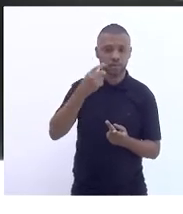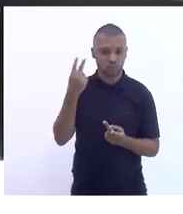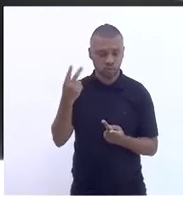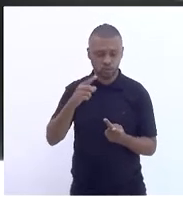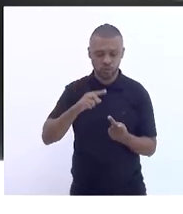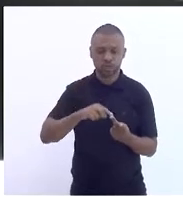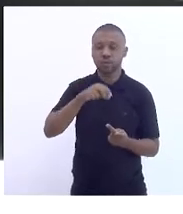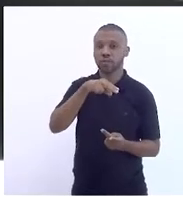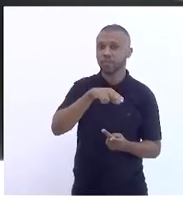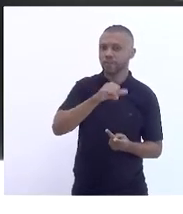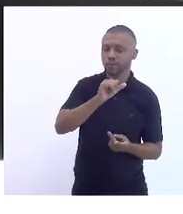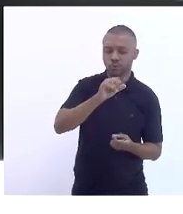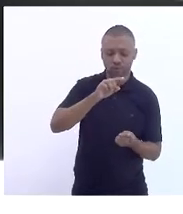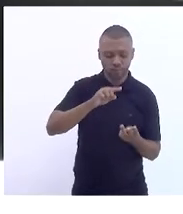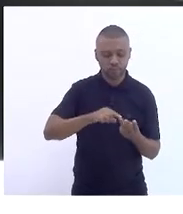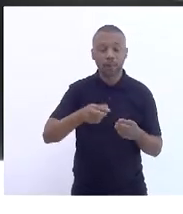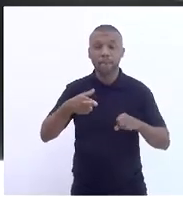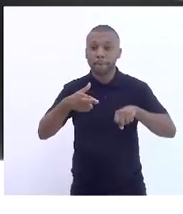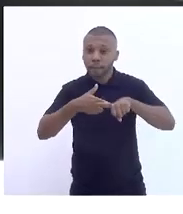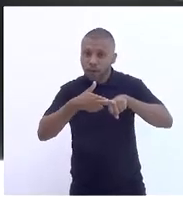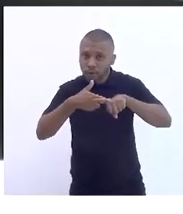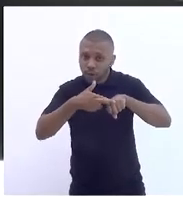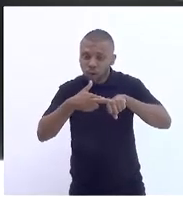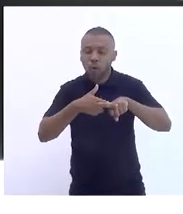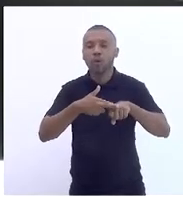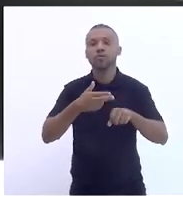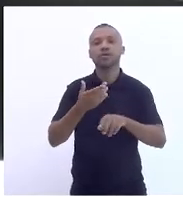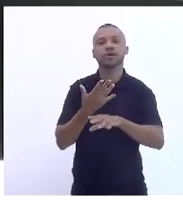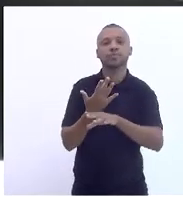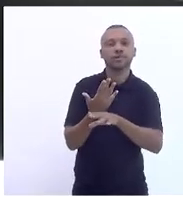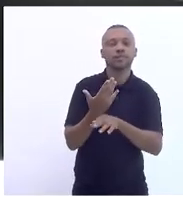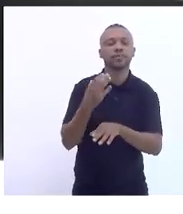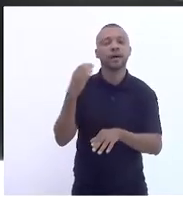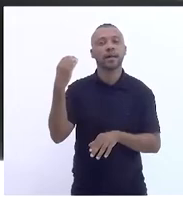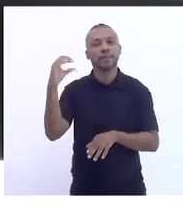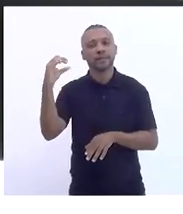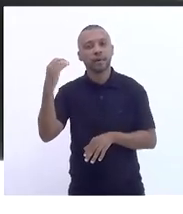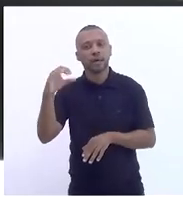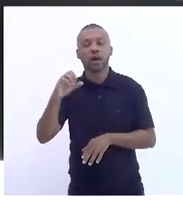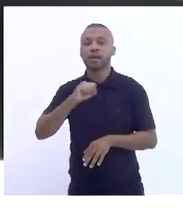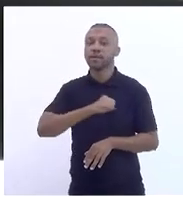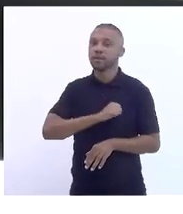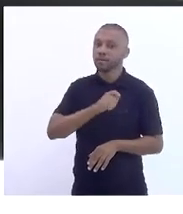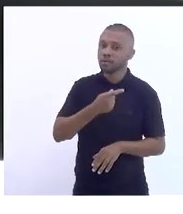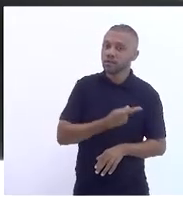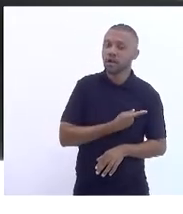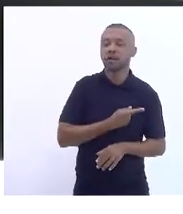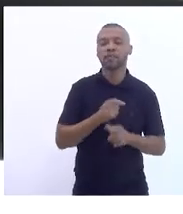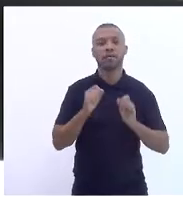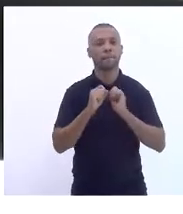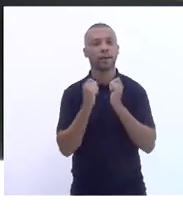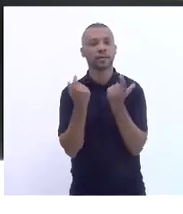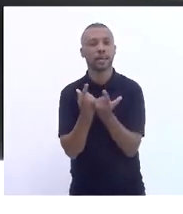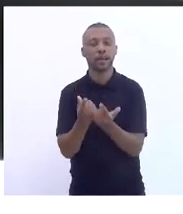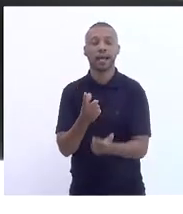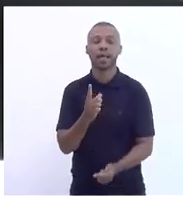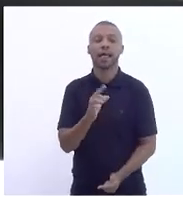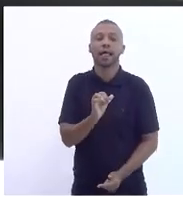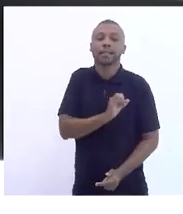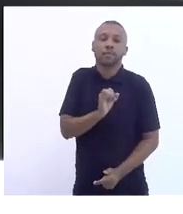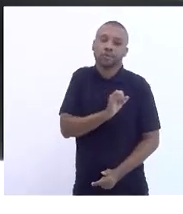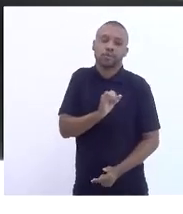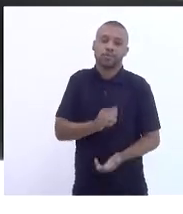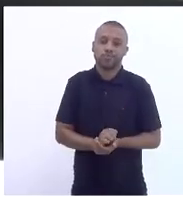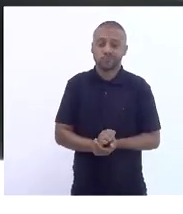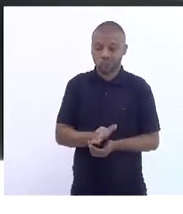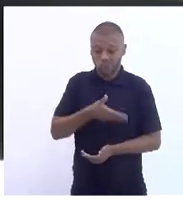em Belford Roxo Duque de Caxias Niterói São Gonçalo Magé Itaboraí e essa resposta do